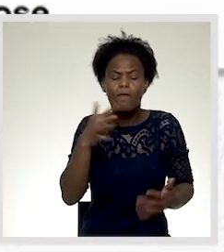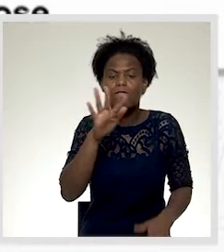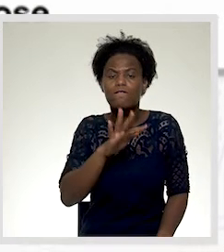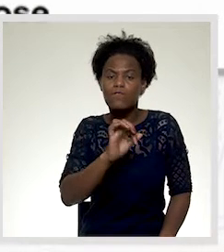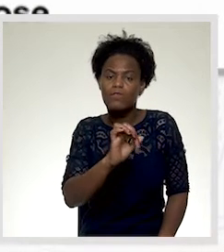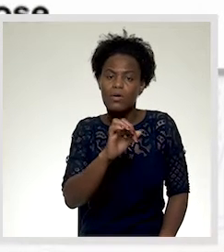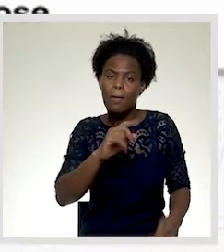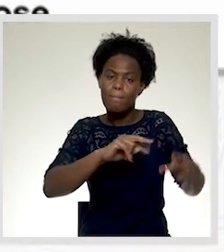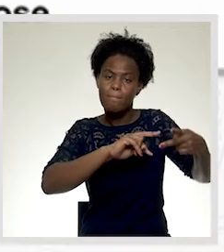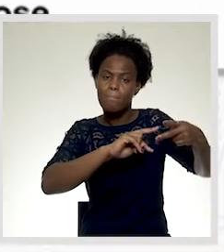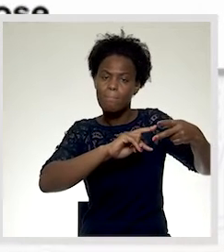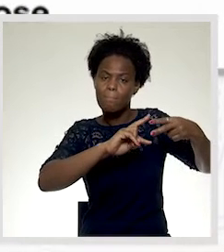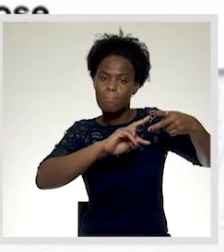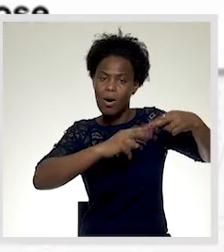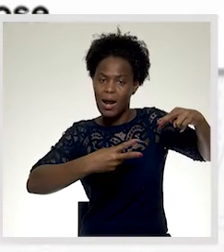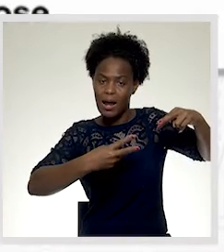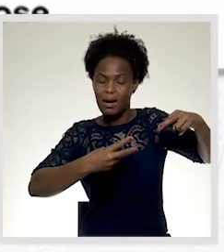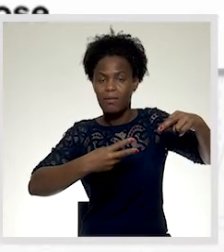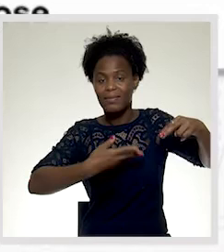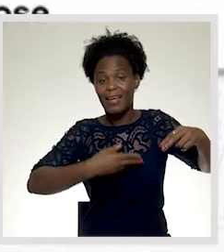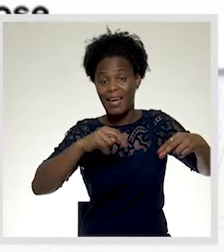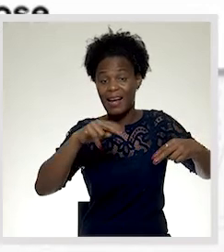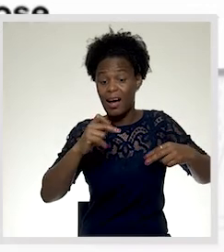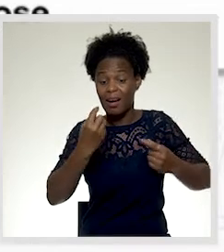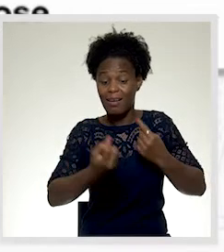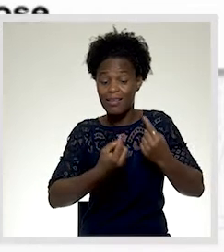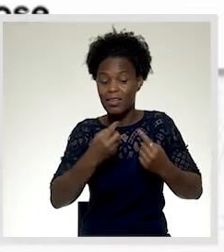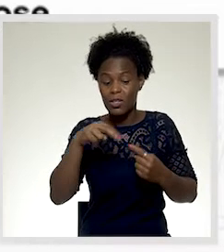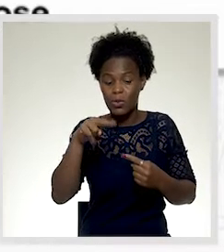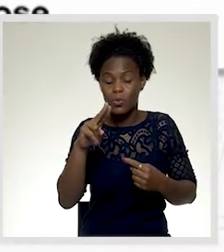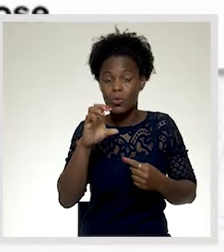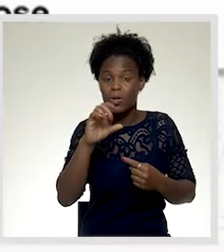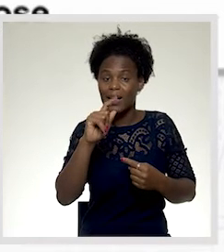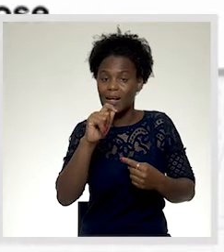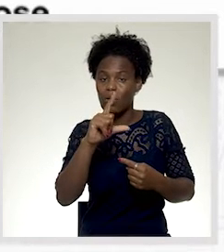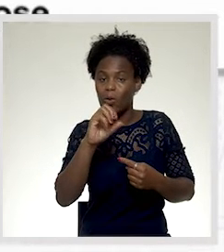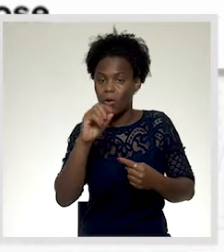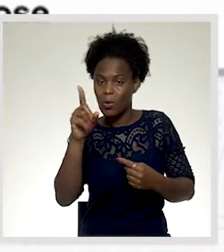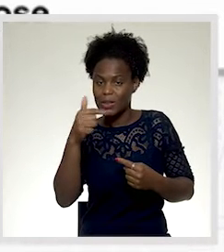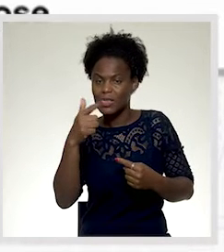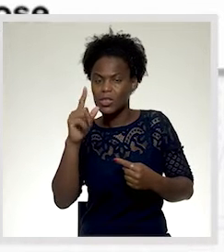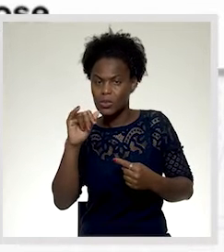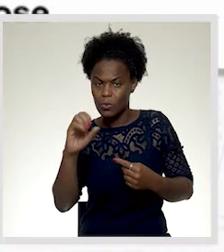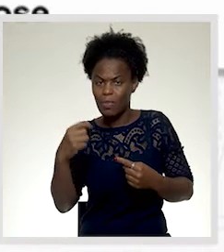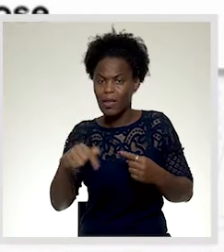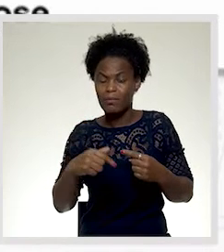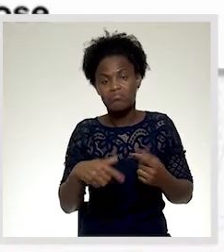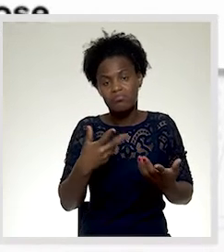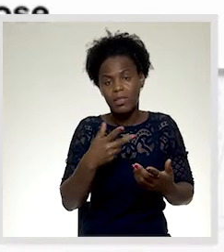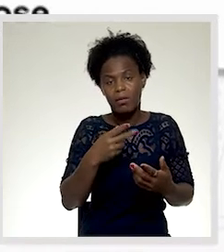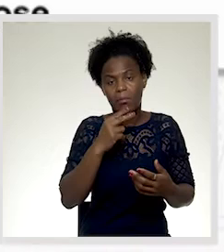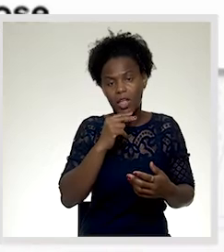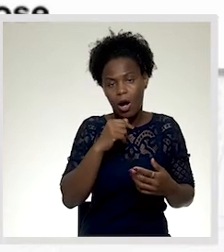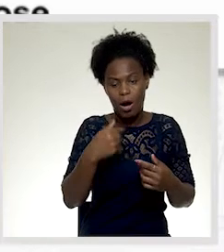quanto à composição de uma molécula de DNA, cada nucleótido de DNA é constituído por uma molécula de pentose, que é